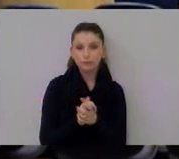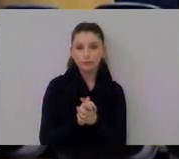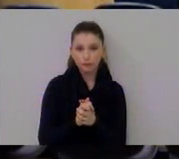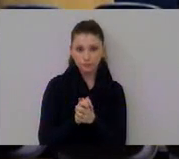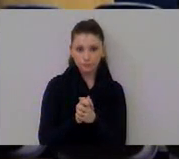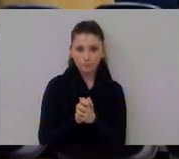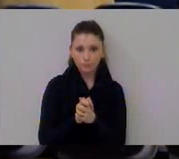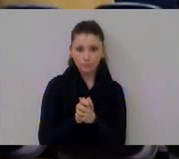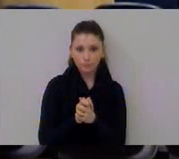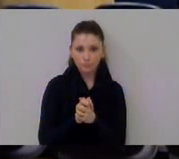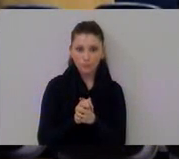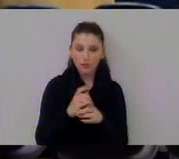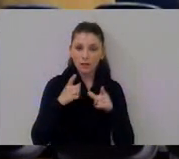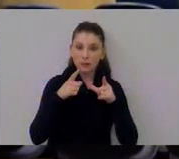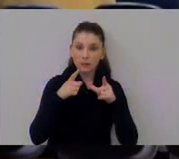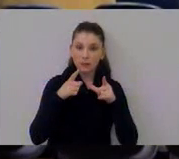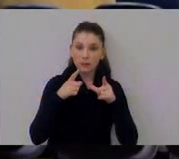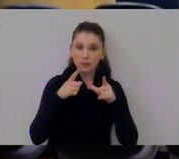Requerimento